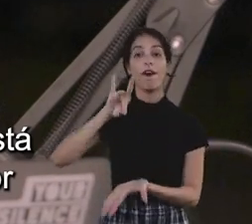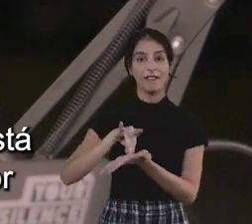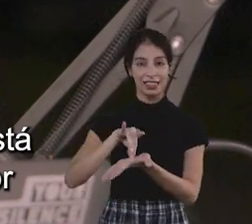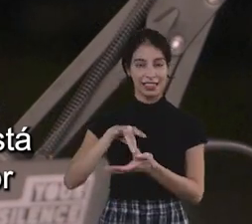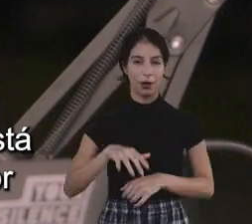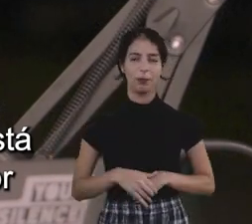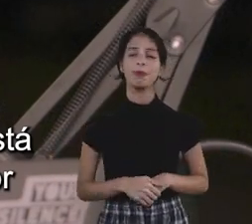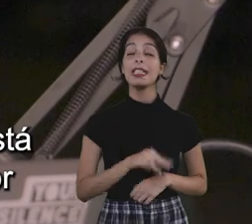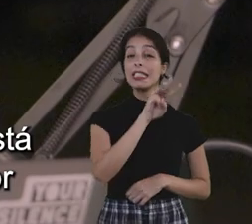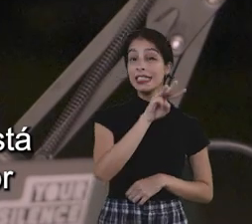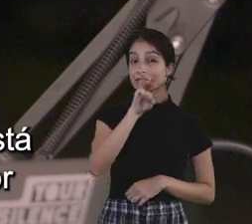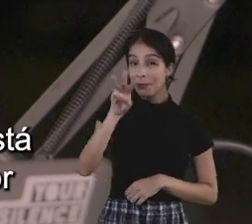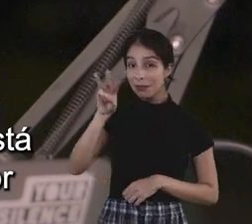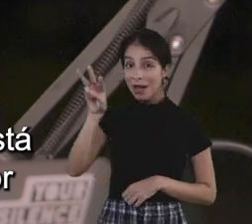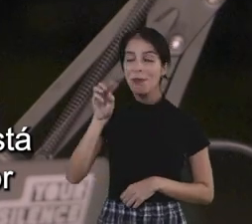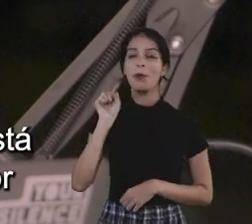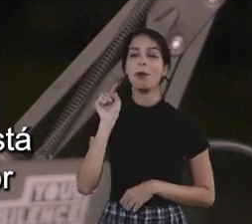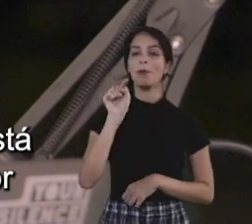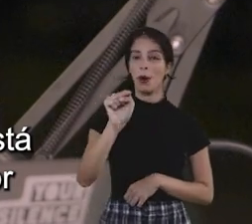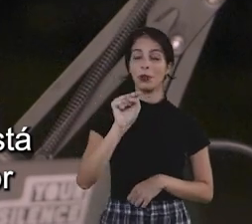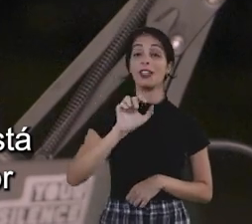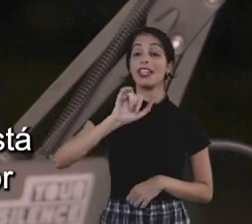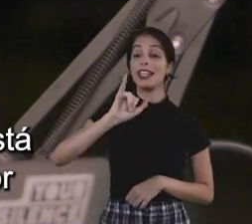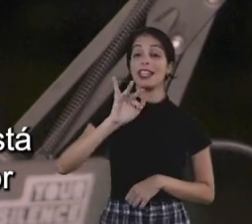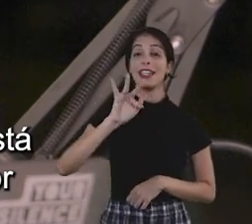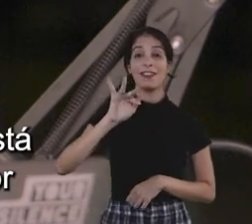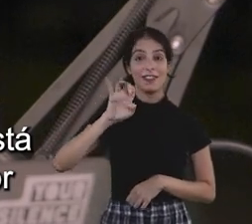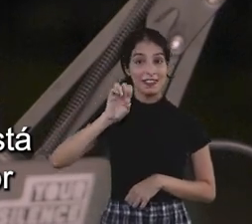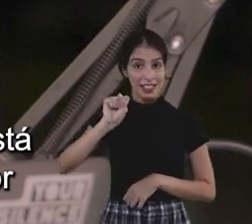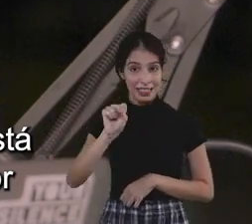oficial nosso site é o www.ifes.edu